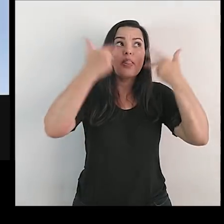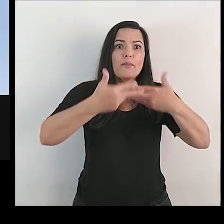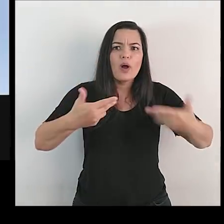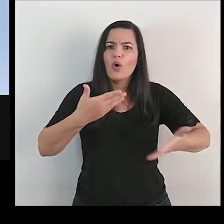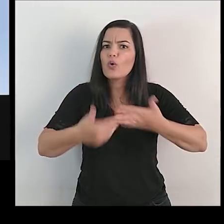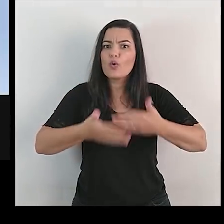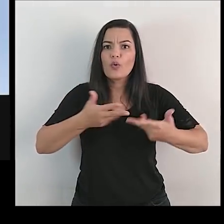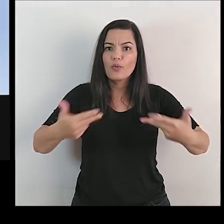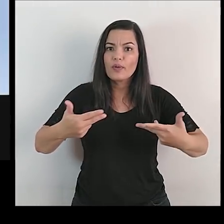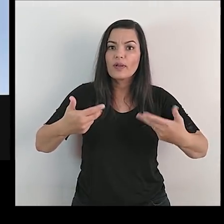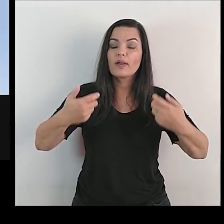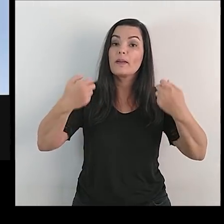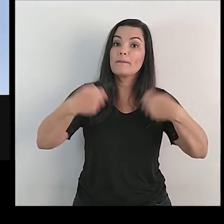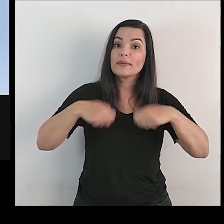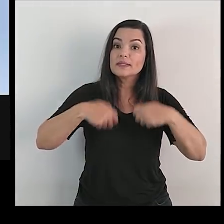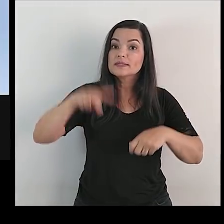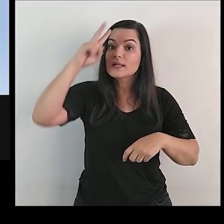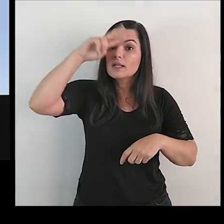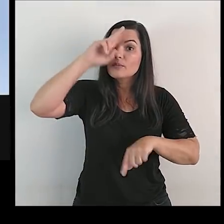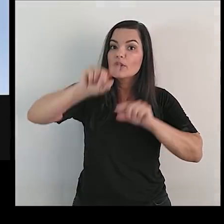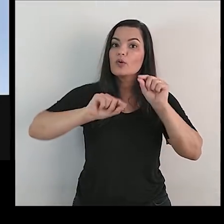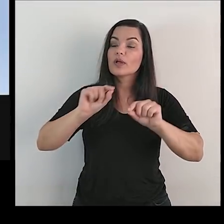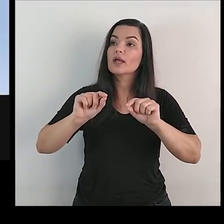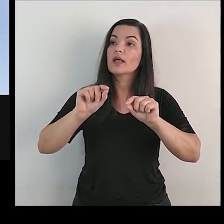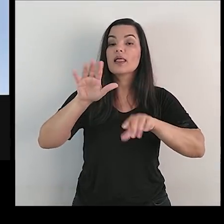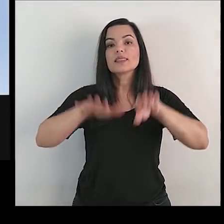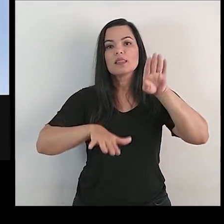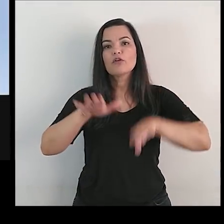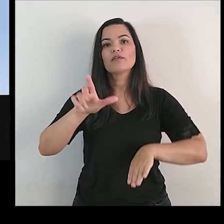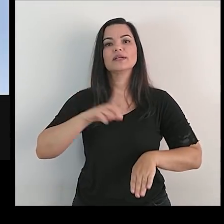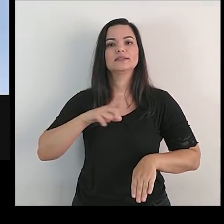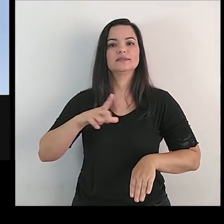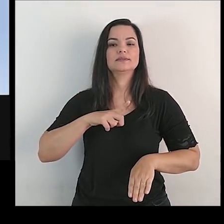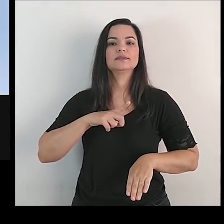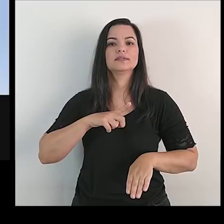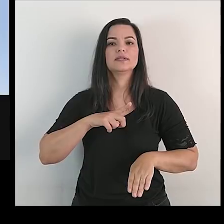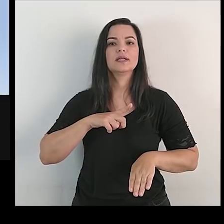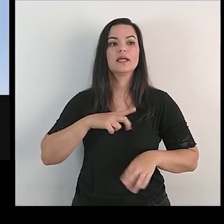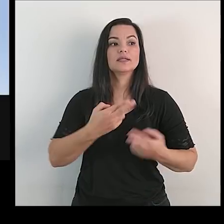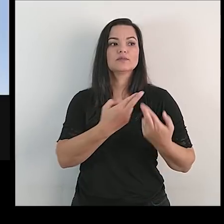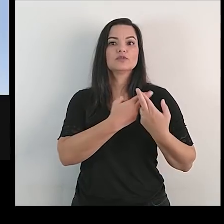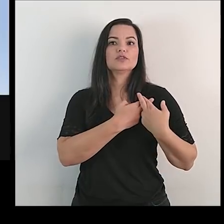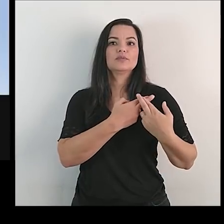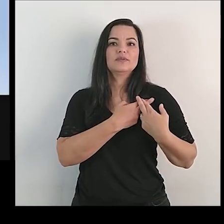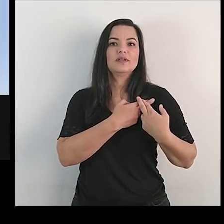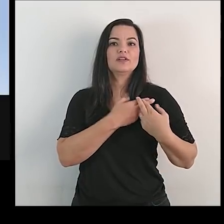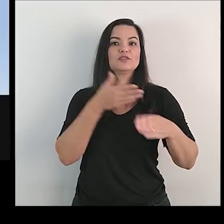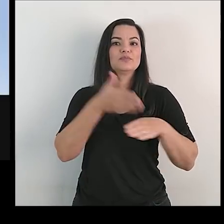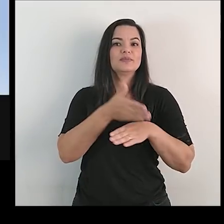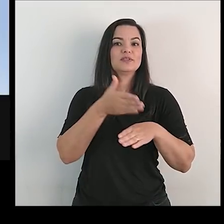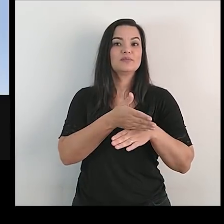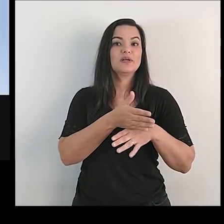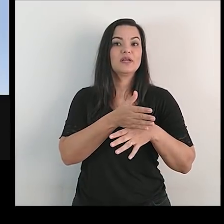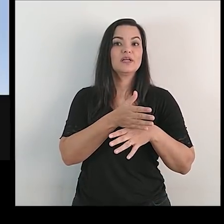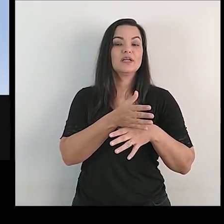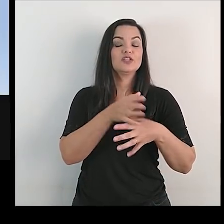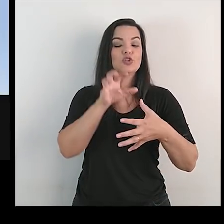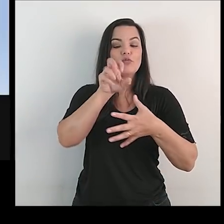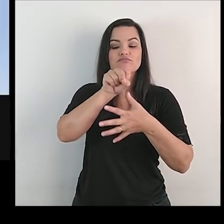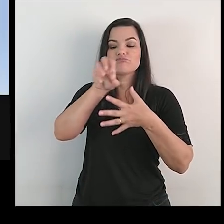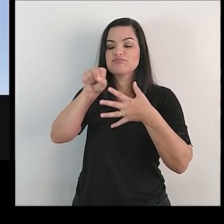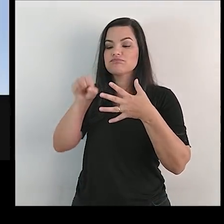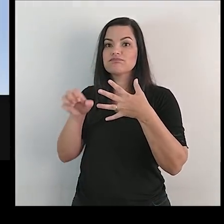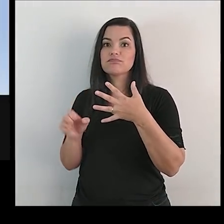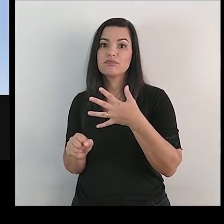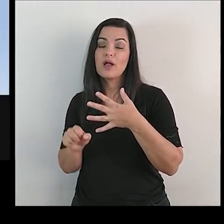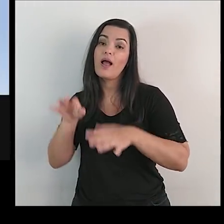precisa entender que ele tanto pode ter um papel, desenvolver um papel dentro de uma cadeia alimentar, como às vezes ele